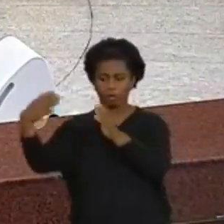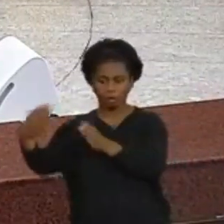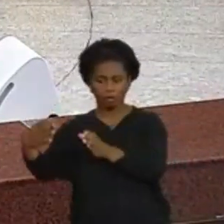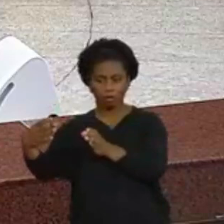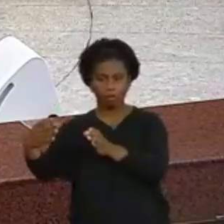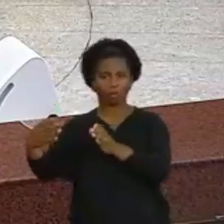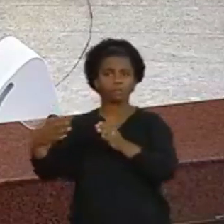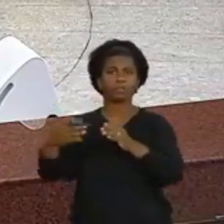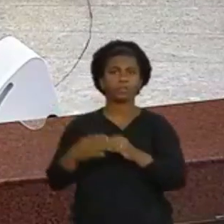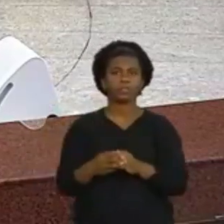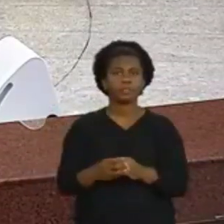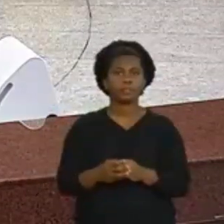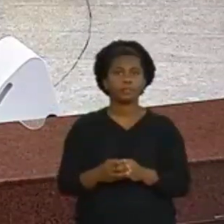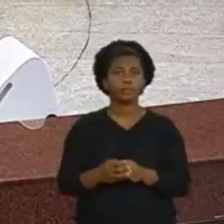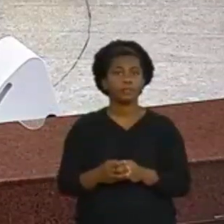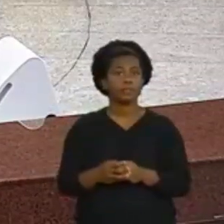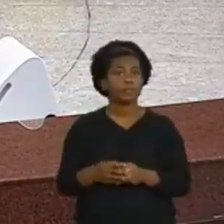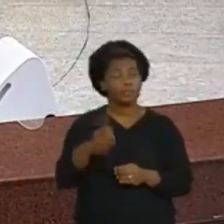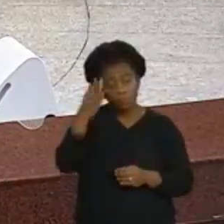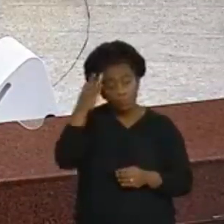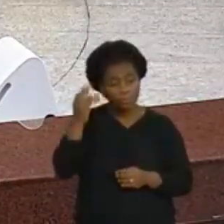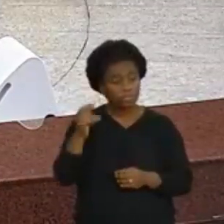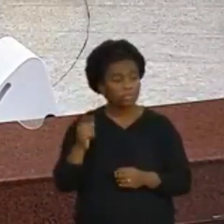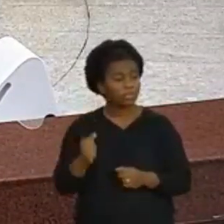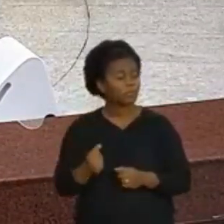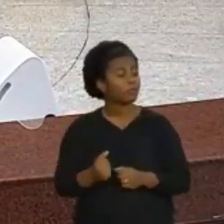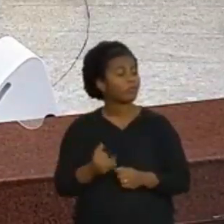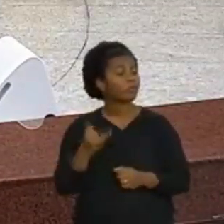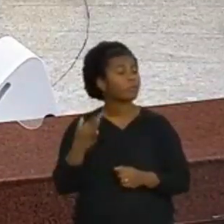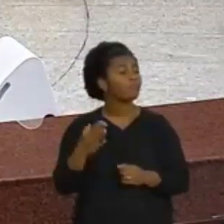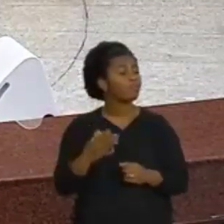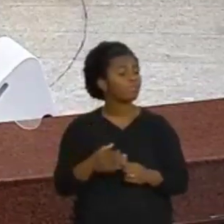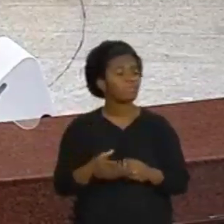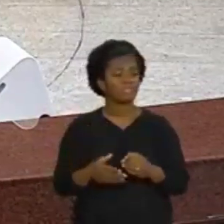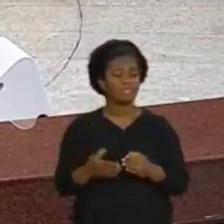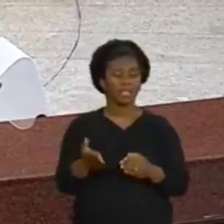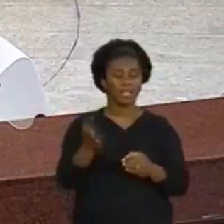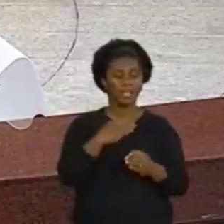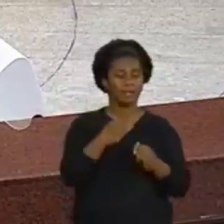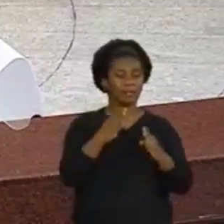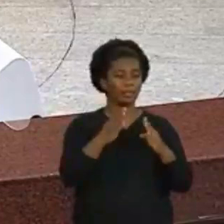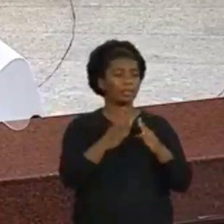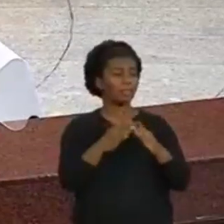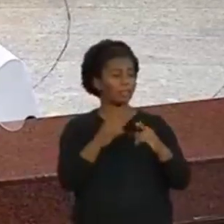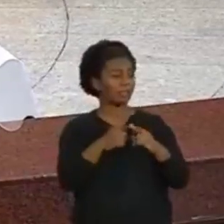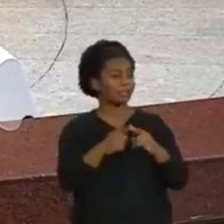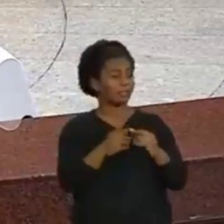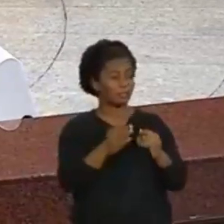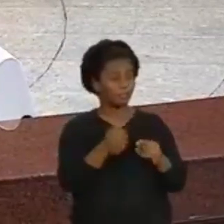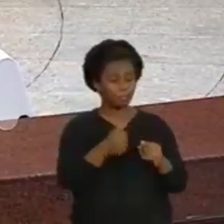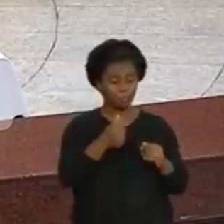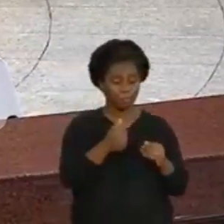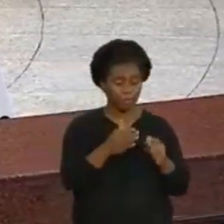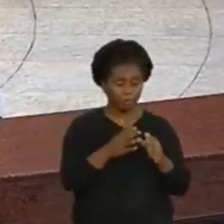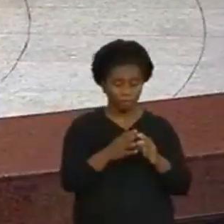abolição, não sei quantas vezes maior do que a funerária, mas naquele tempo aquela ali era grande. Mas a